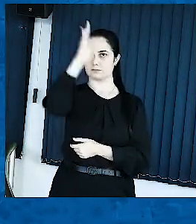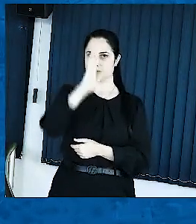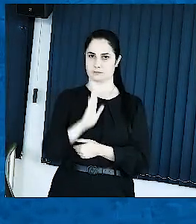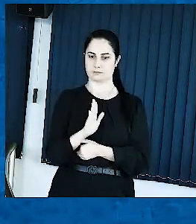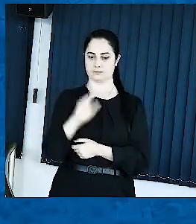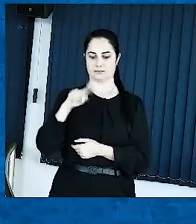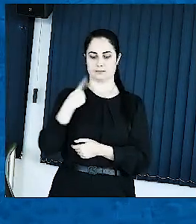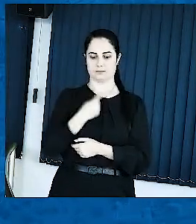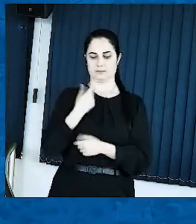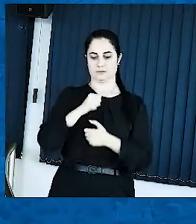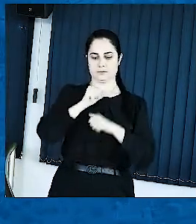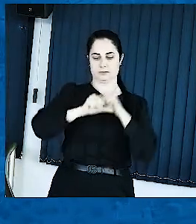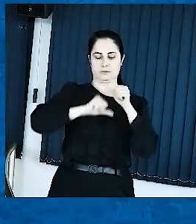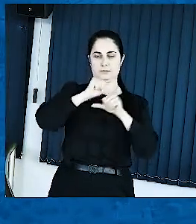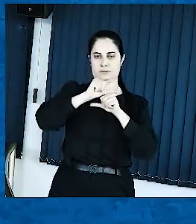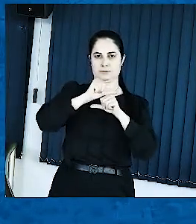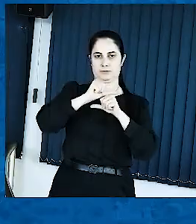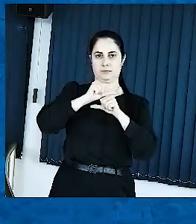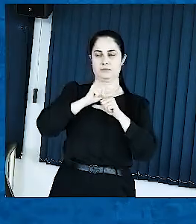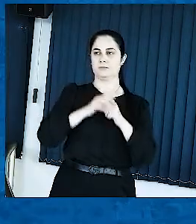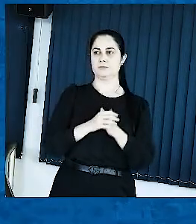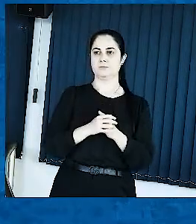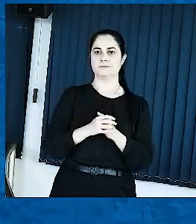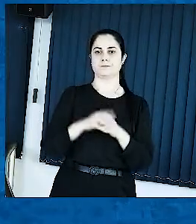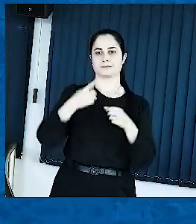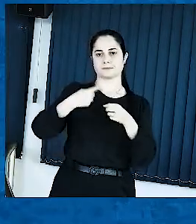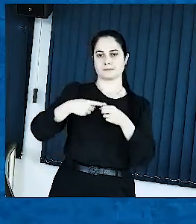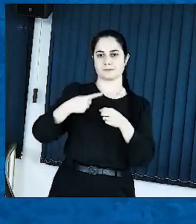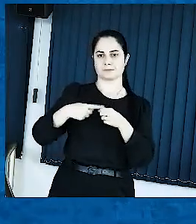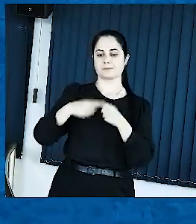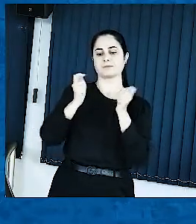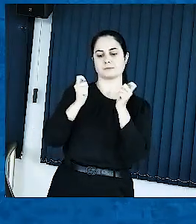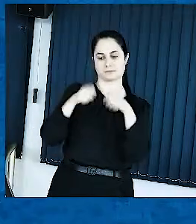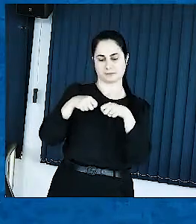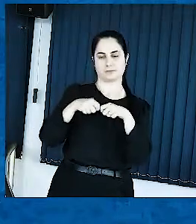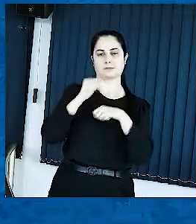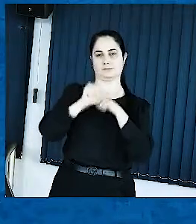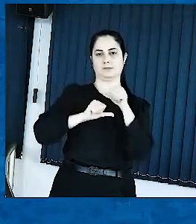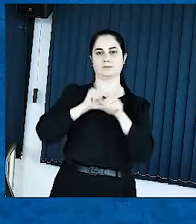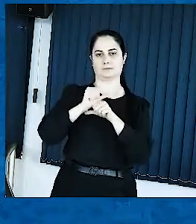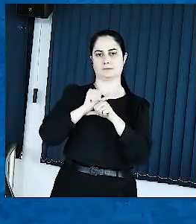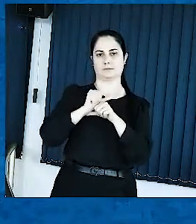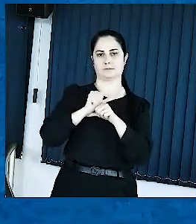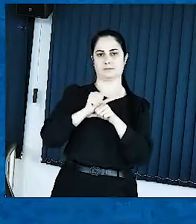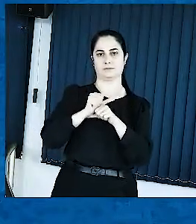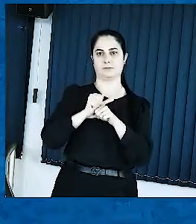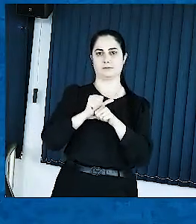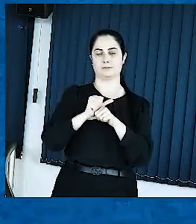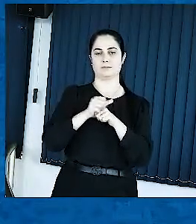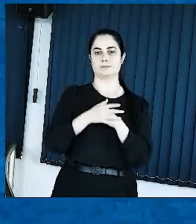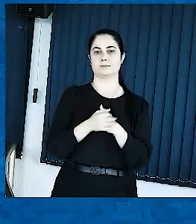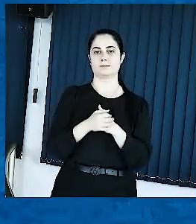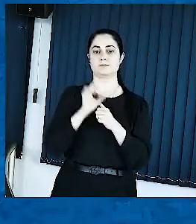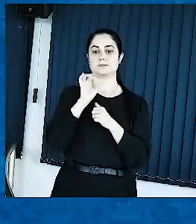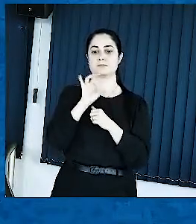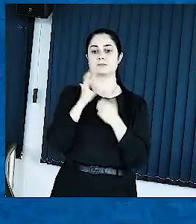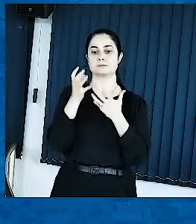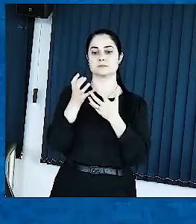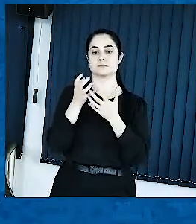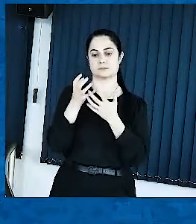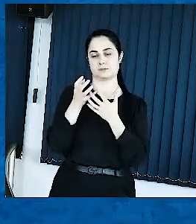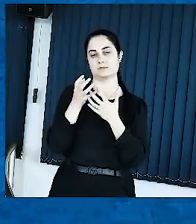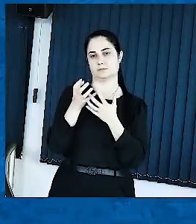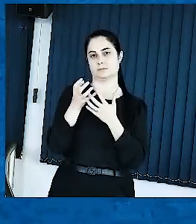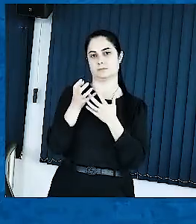precisa mudar isso. E os municípios podem mudar essa realidade. Podem, basta